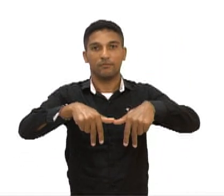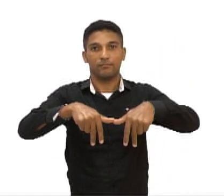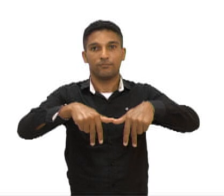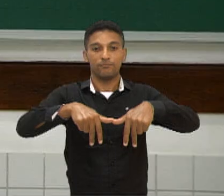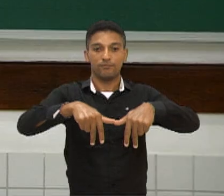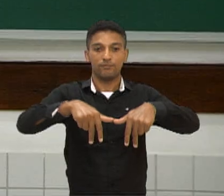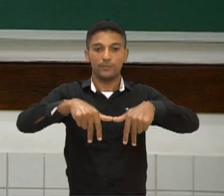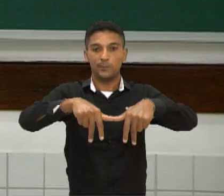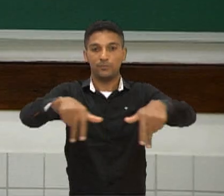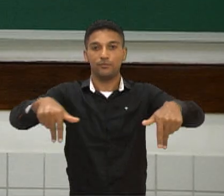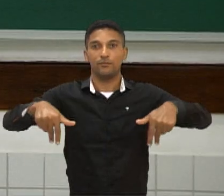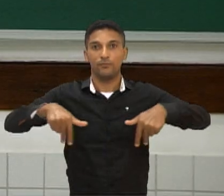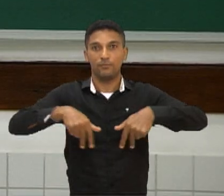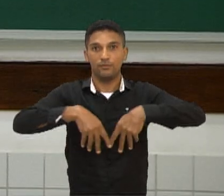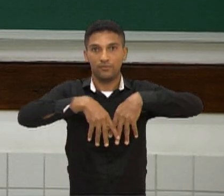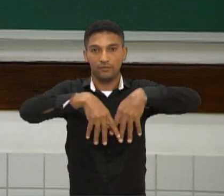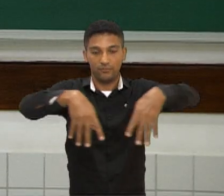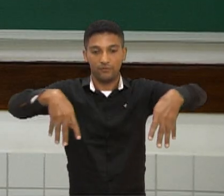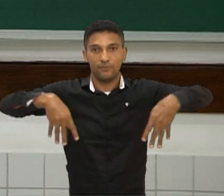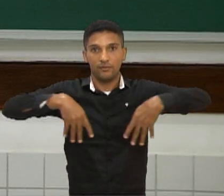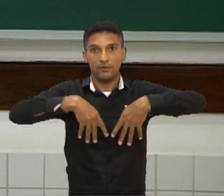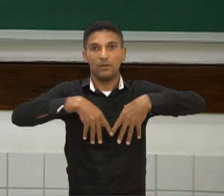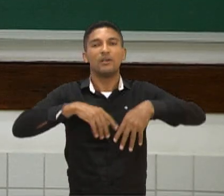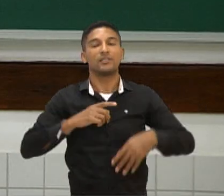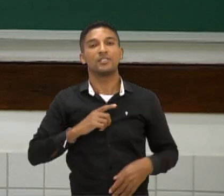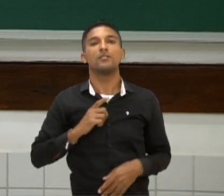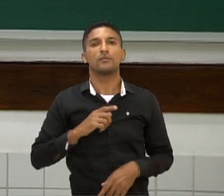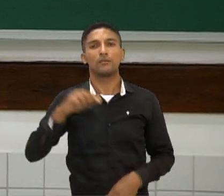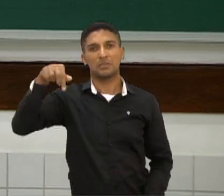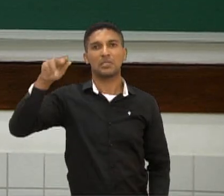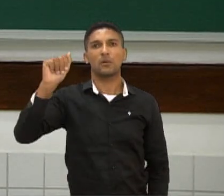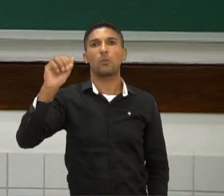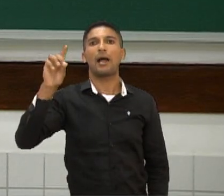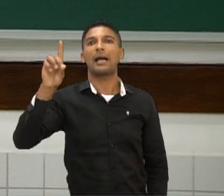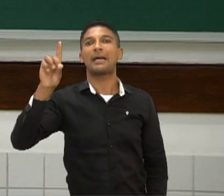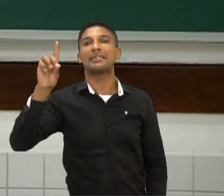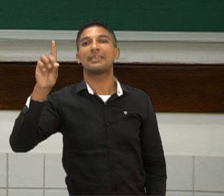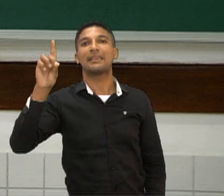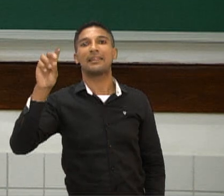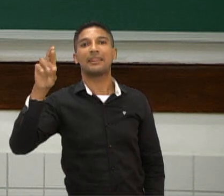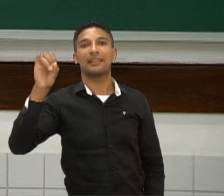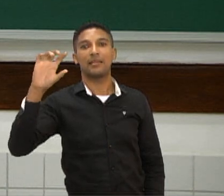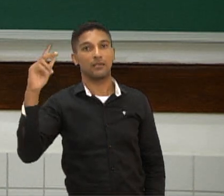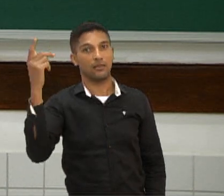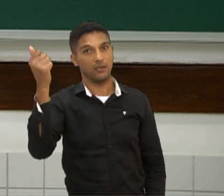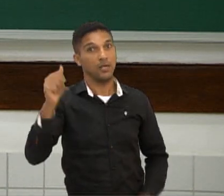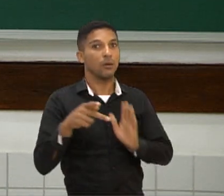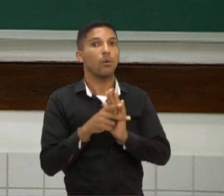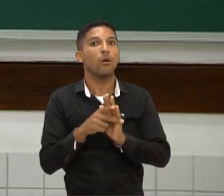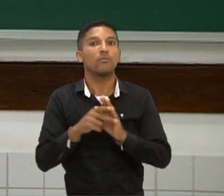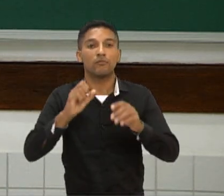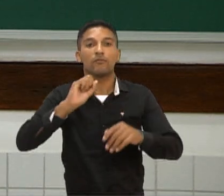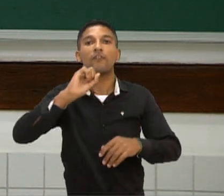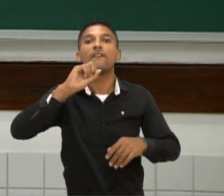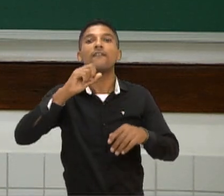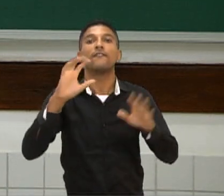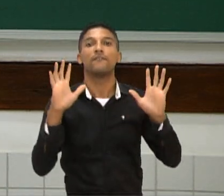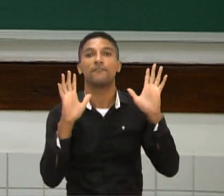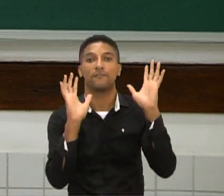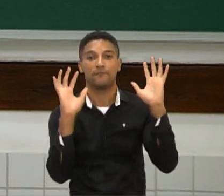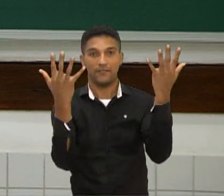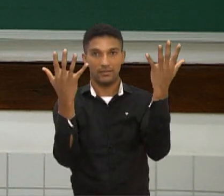festas juninas, o samba, que tem suas origens nas umbigadas angolanas, e